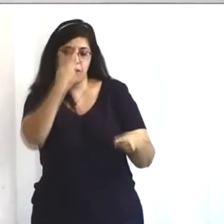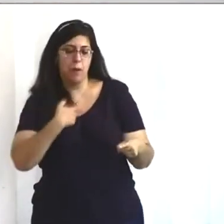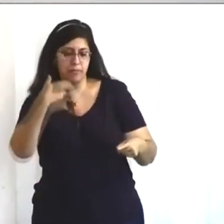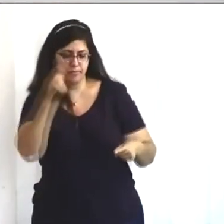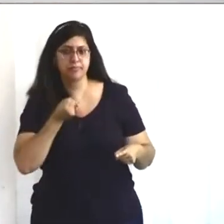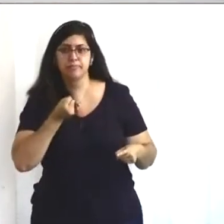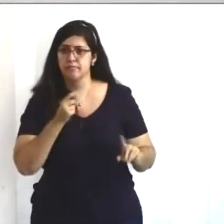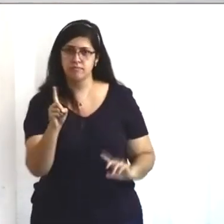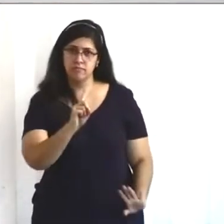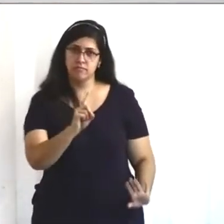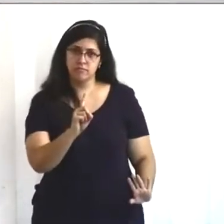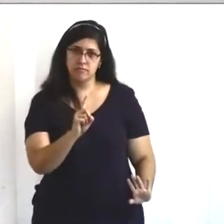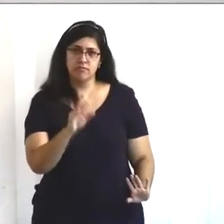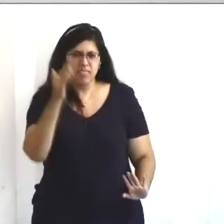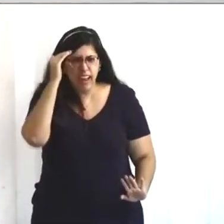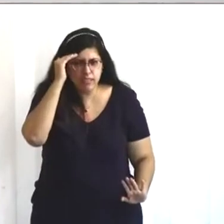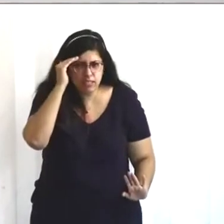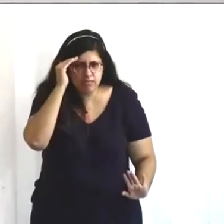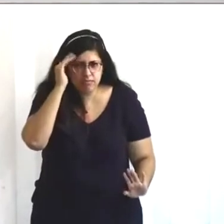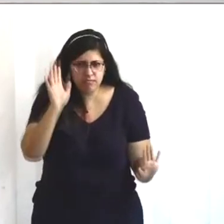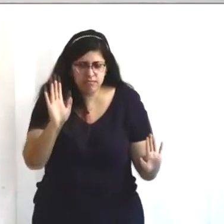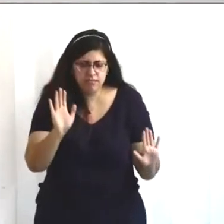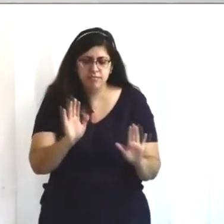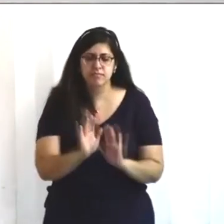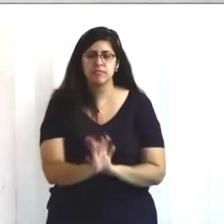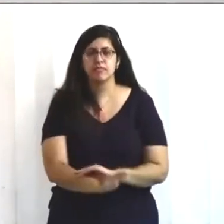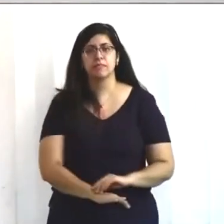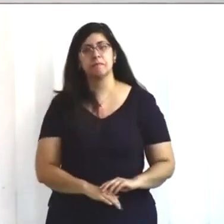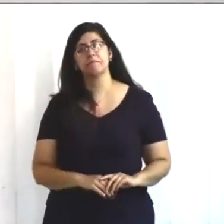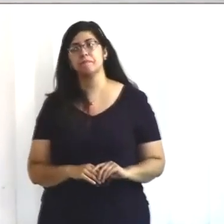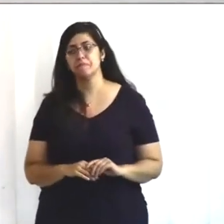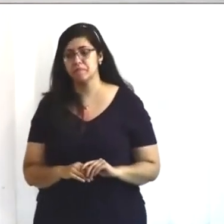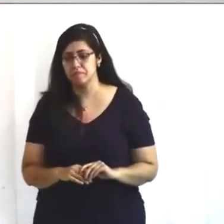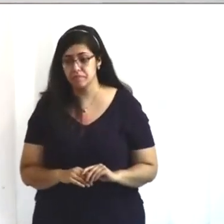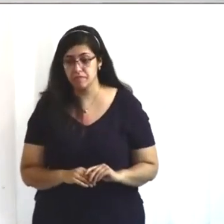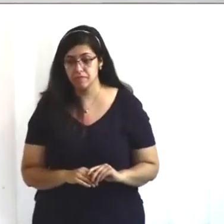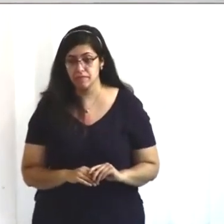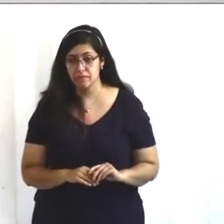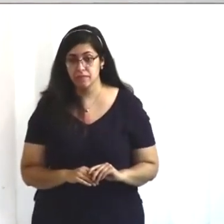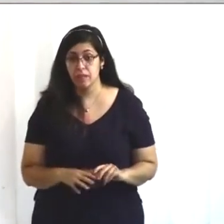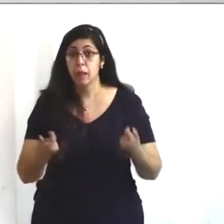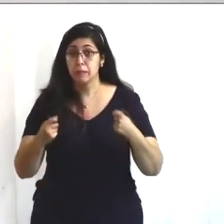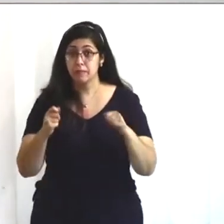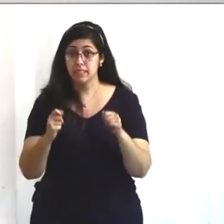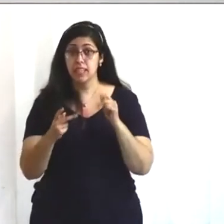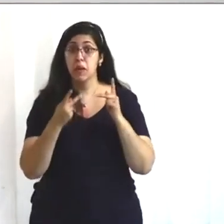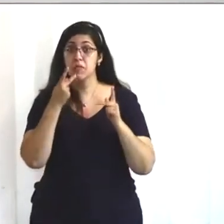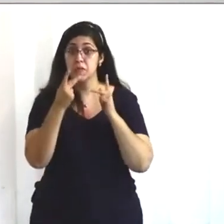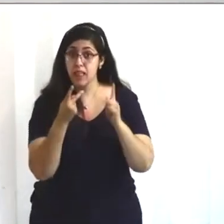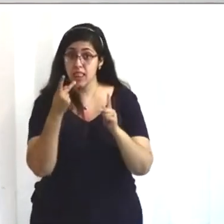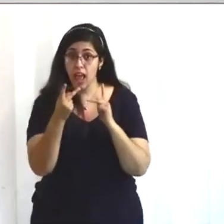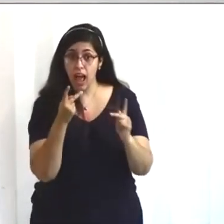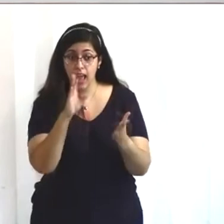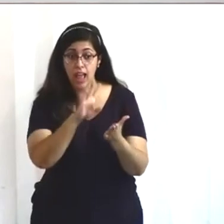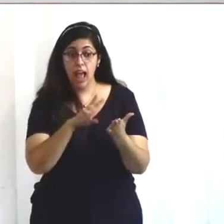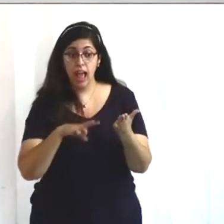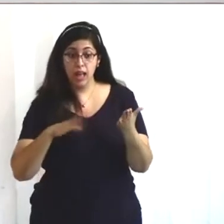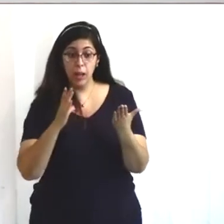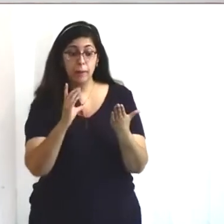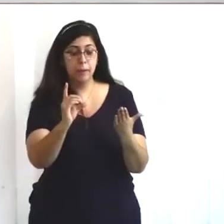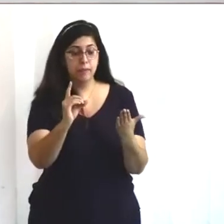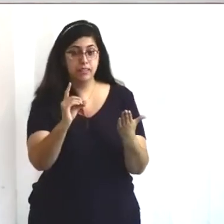e santificação. Essa não é uma pregação para você que é crente, ficar com medo de perder a sua própria salvação, porque você não